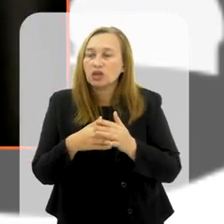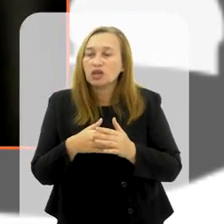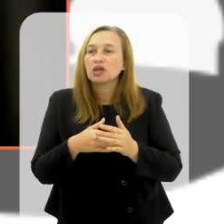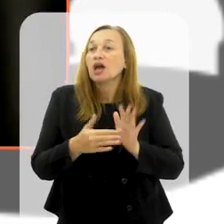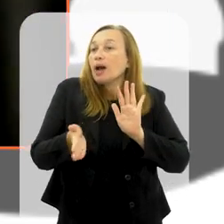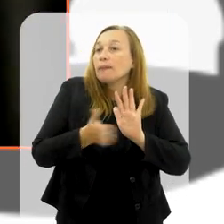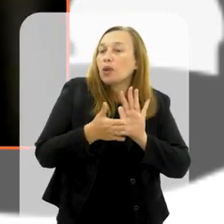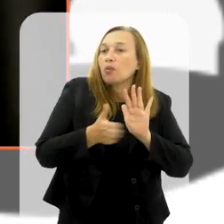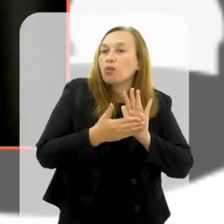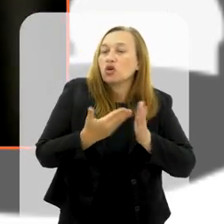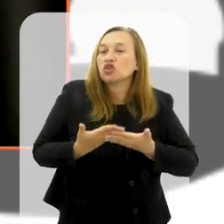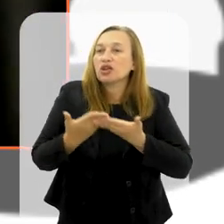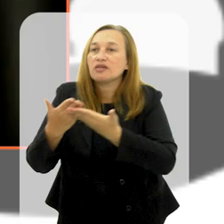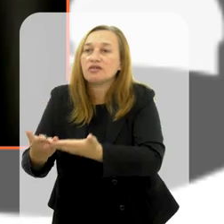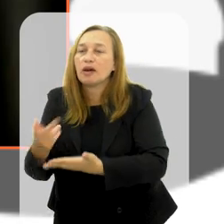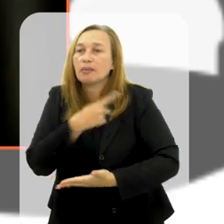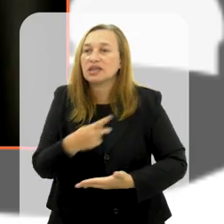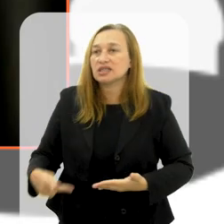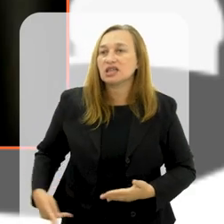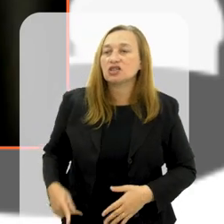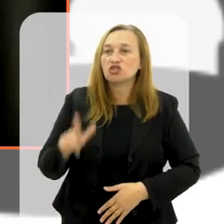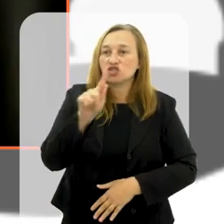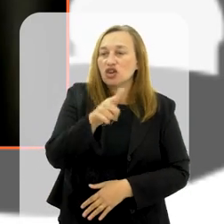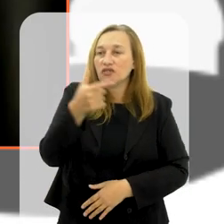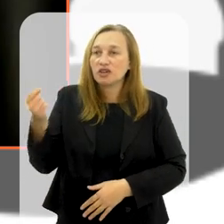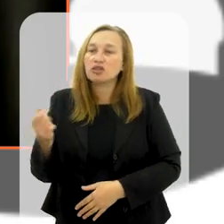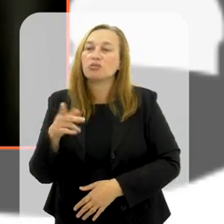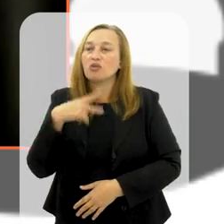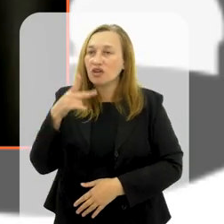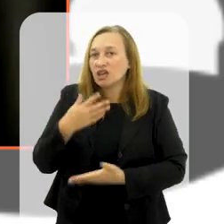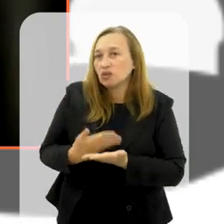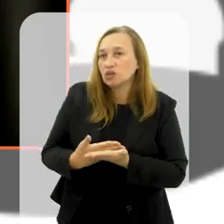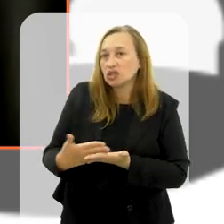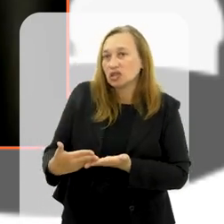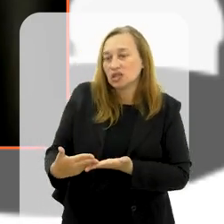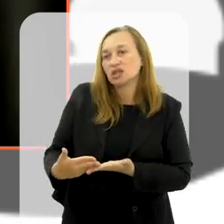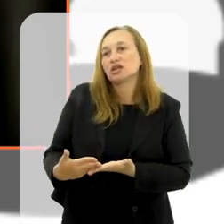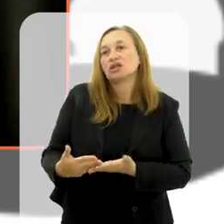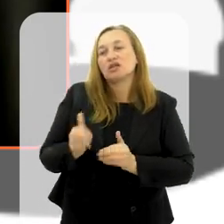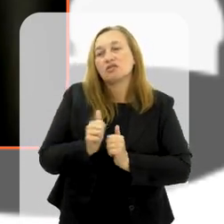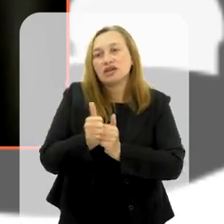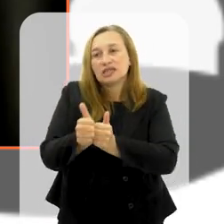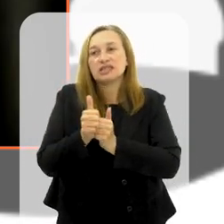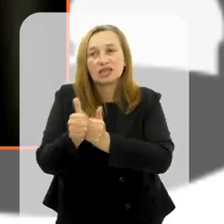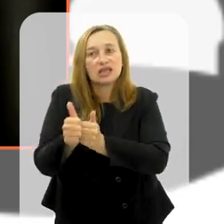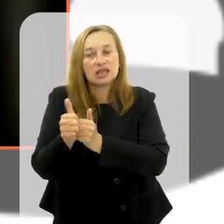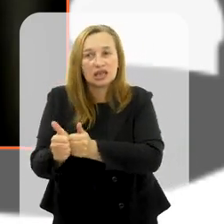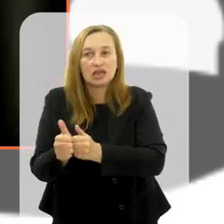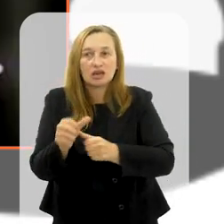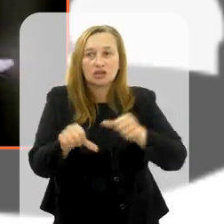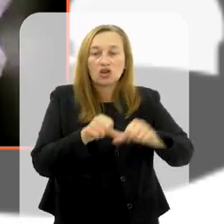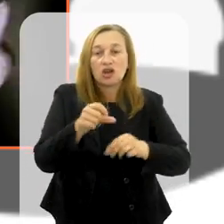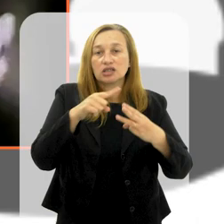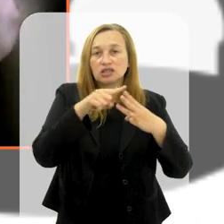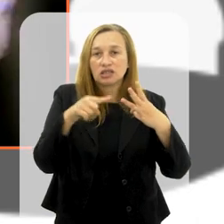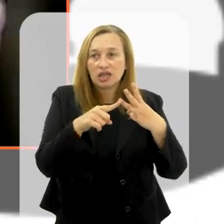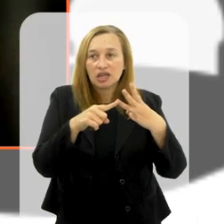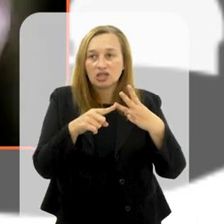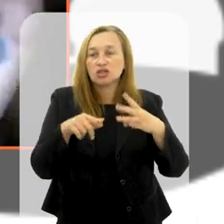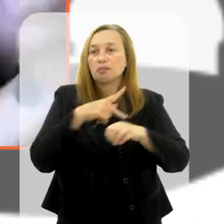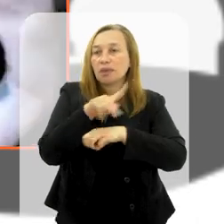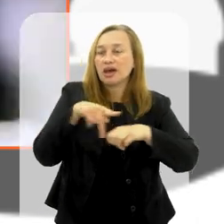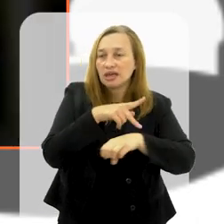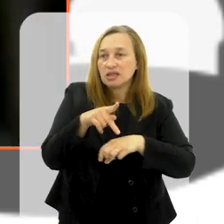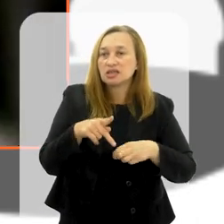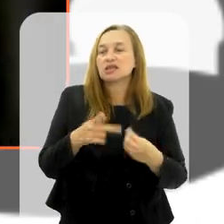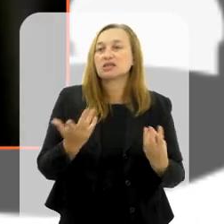e levar essa proposta à presidência do G20, que, como eu falei naquele começo, vai seguir uma troika, são três países, e esses